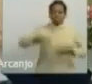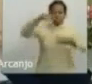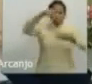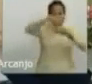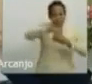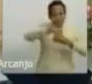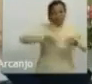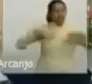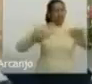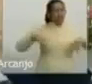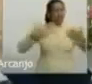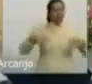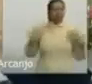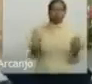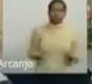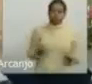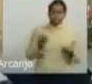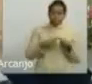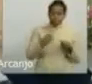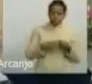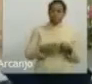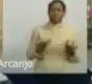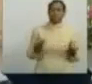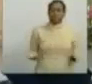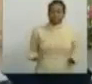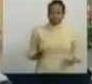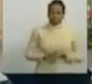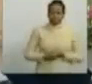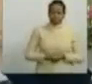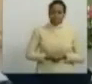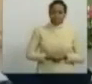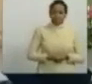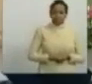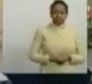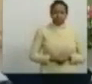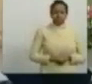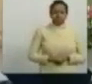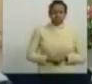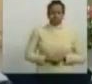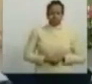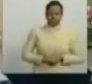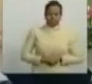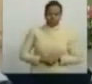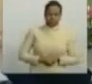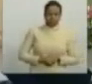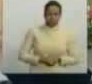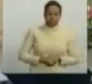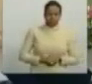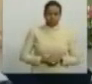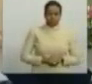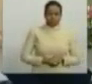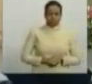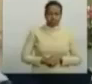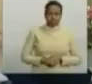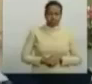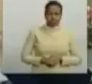E por que que está tão agitada? Por que de tanta agitação?